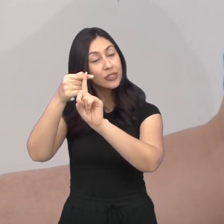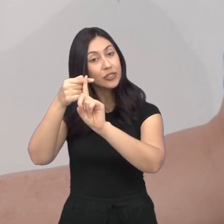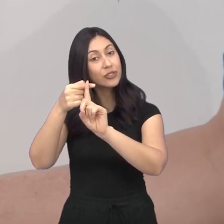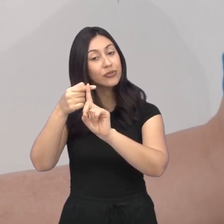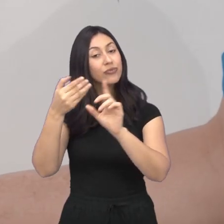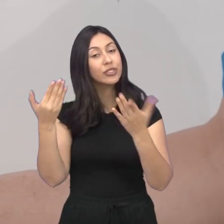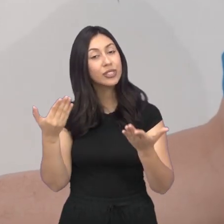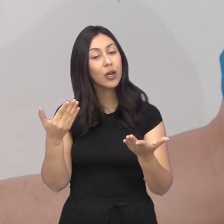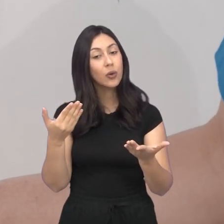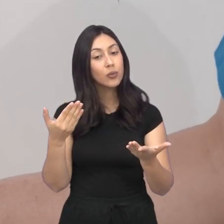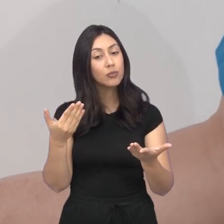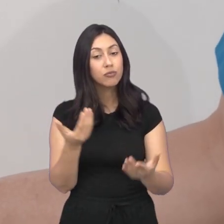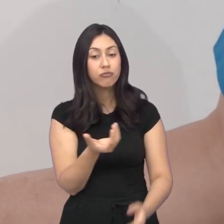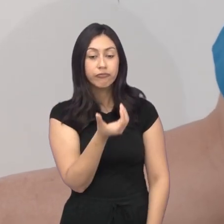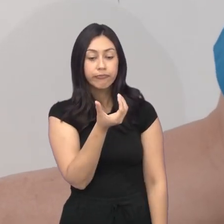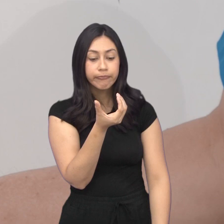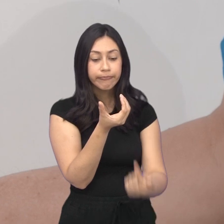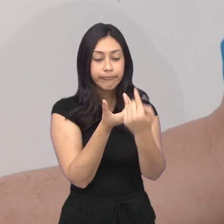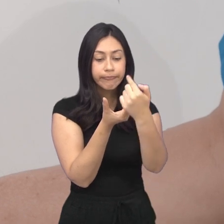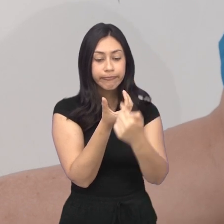vai ter um ponto de mínimo.